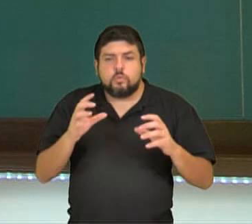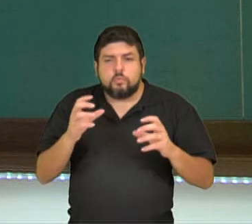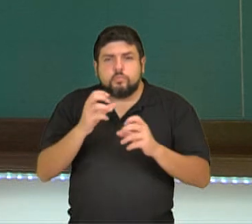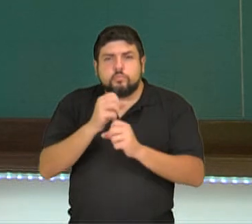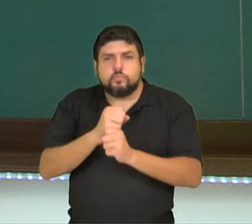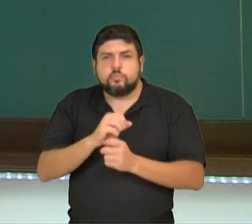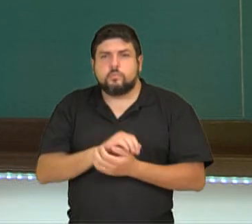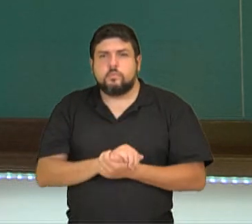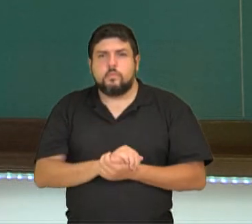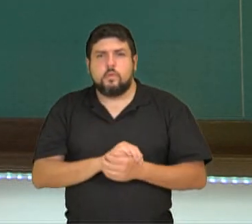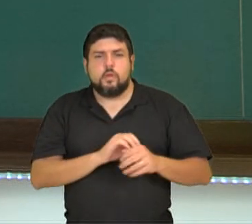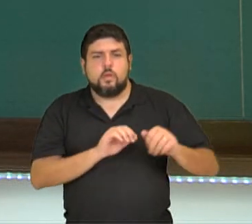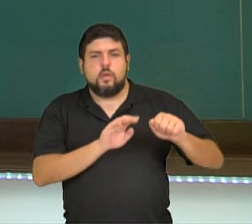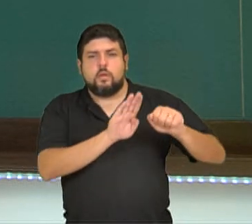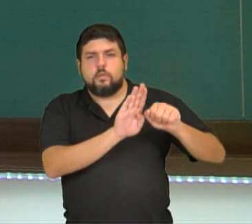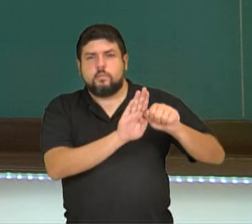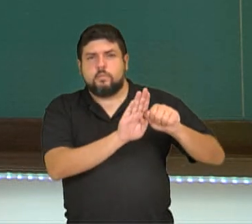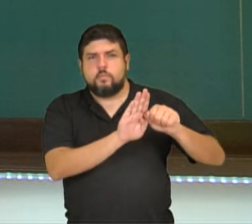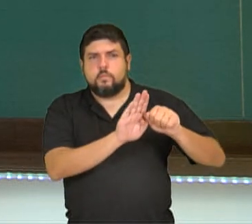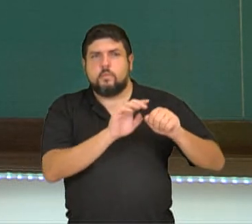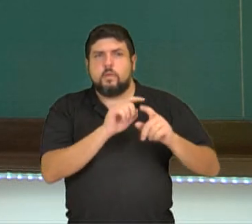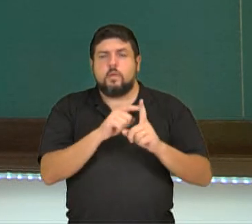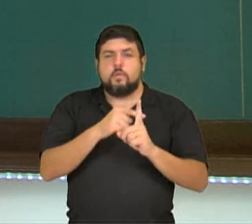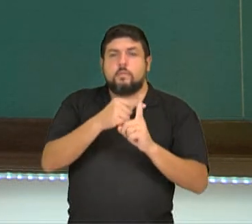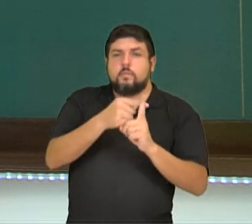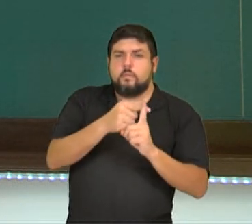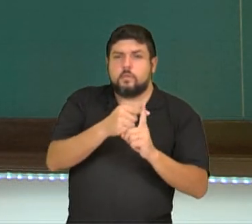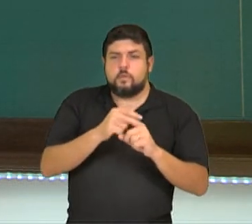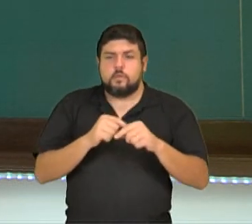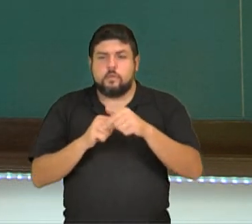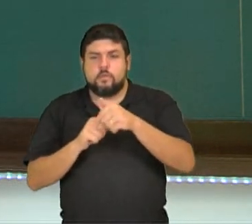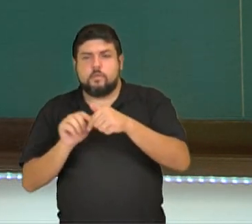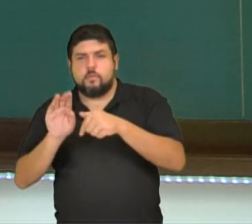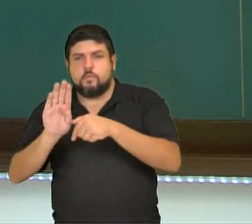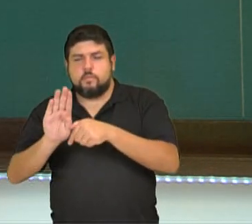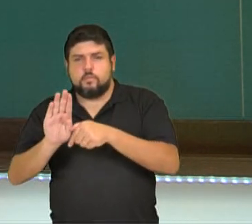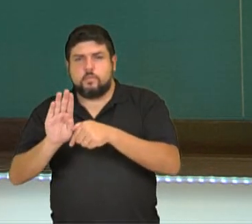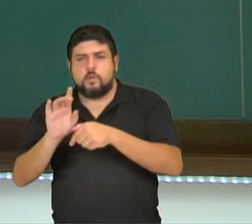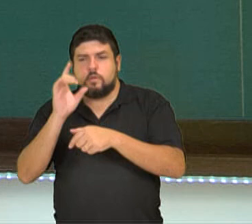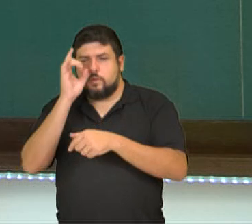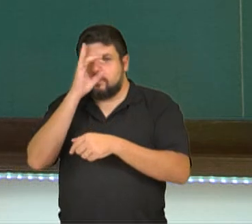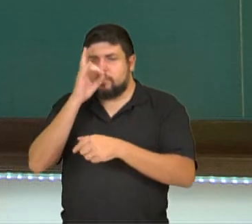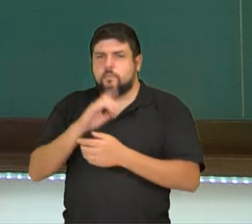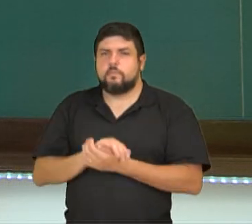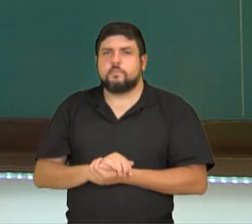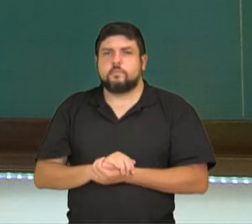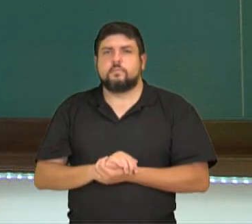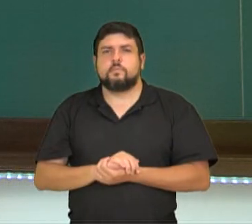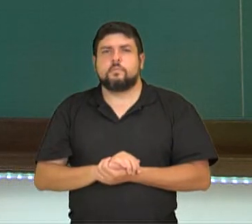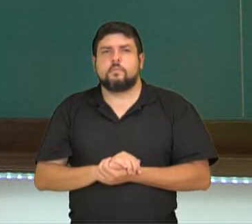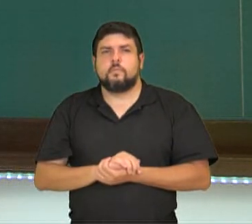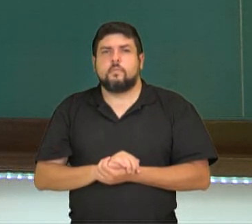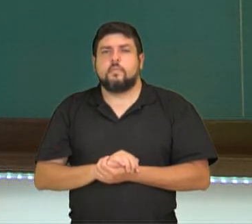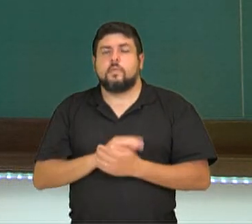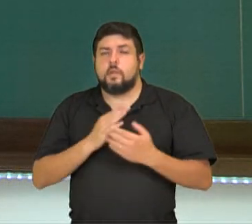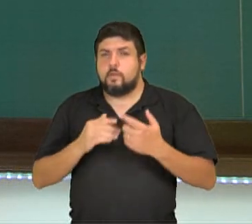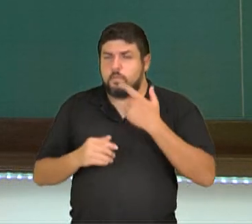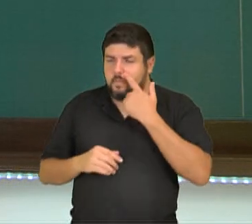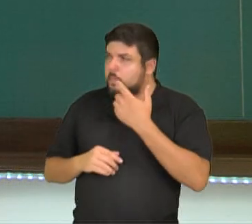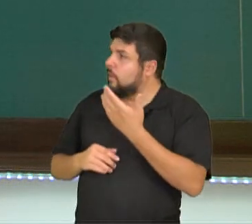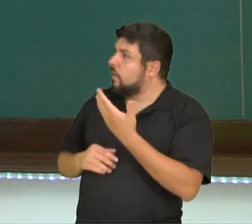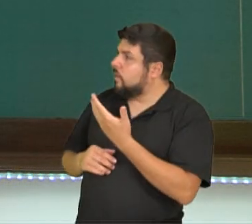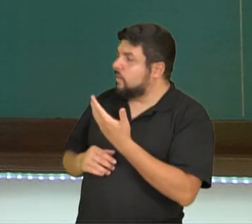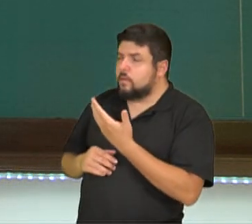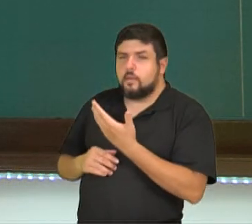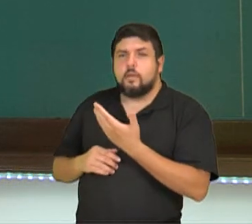AB, que é a área dessa primeira parte, lá, ó, mais 7B, que é a área da segunda. Então, essa é uma forma de